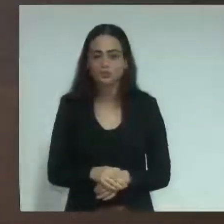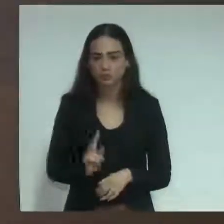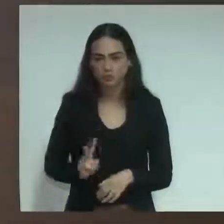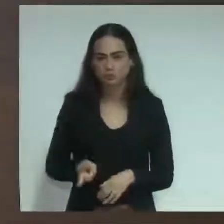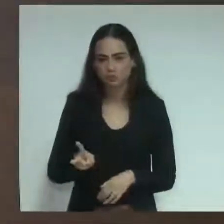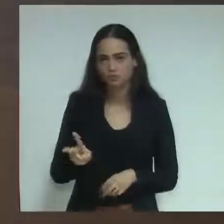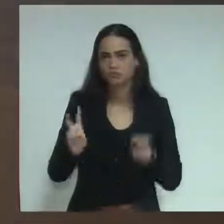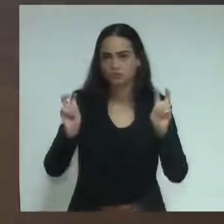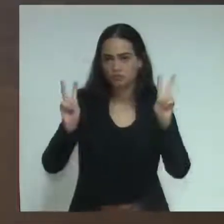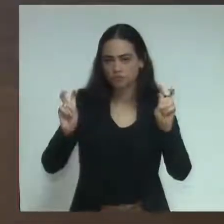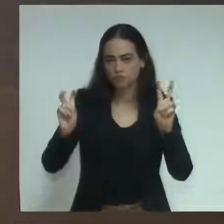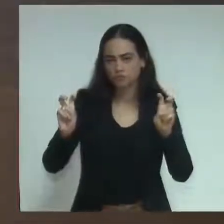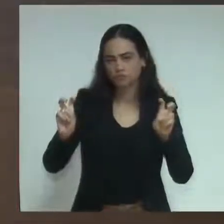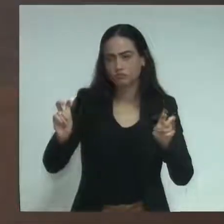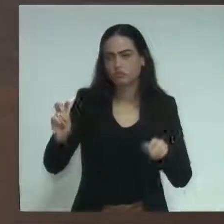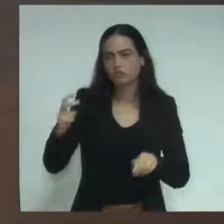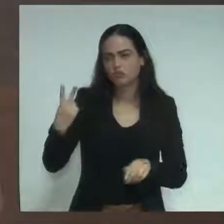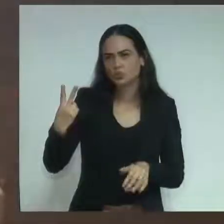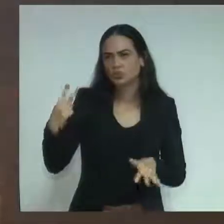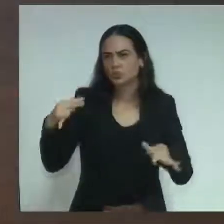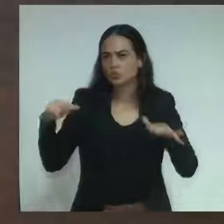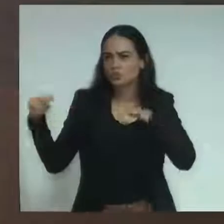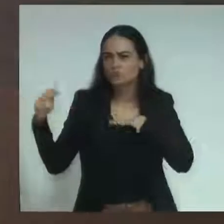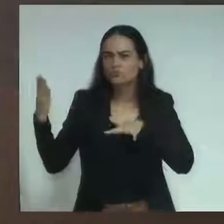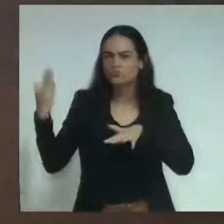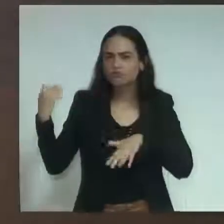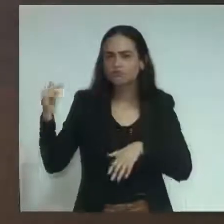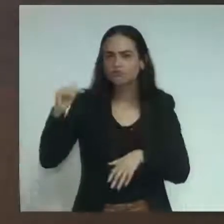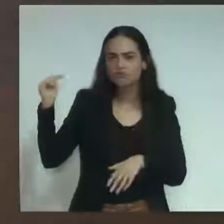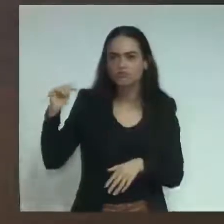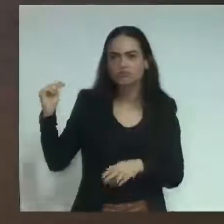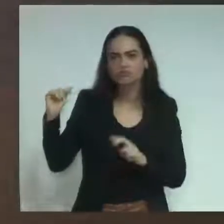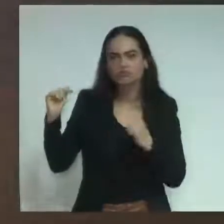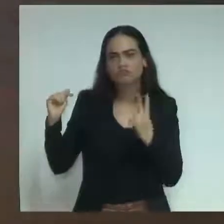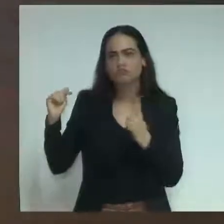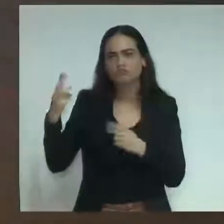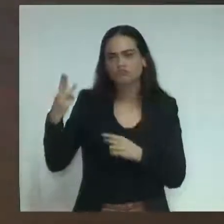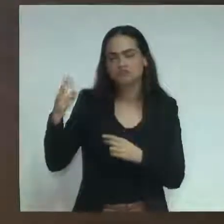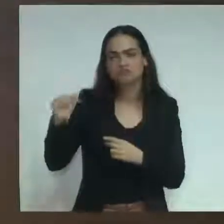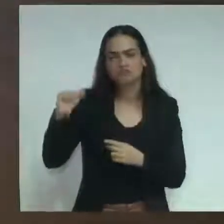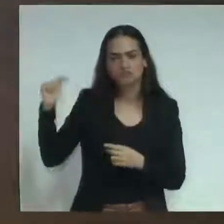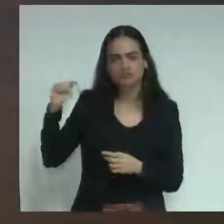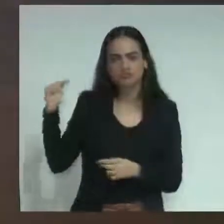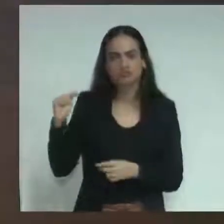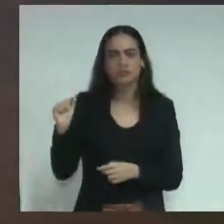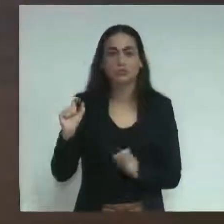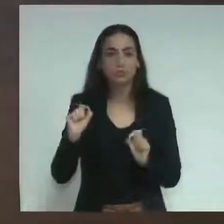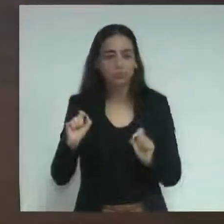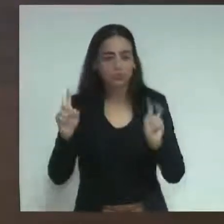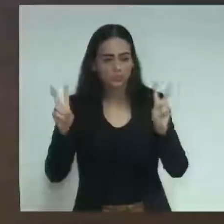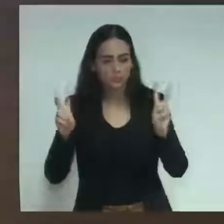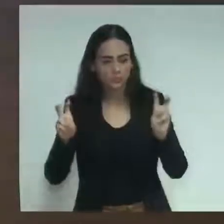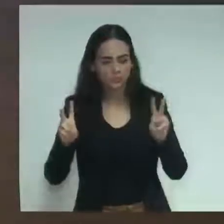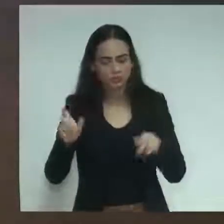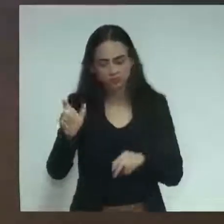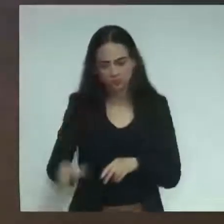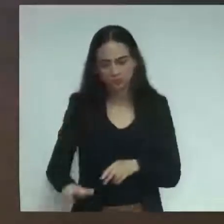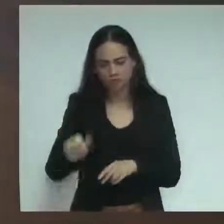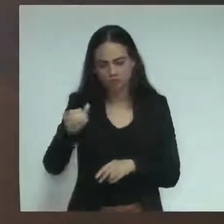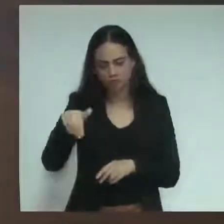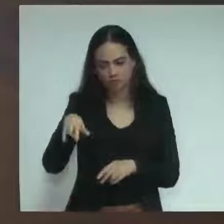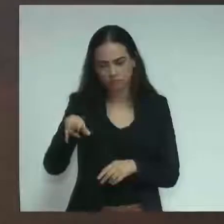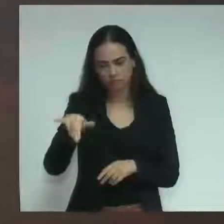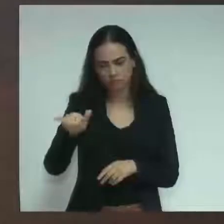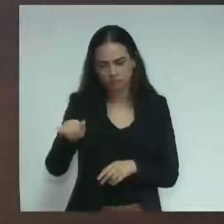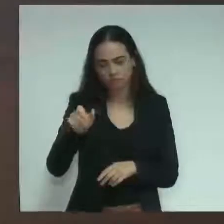naquilo que eu venho falando, há 2 semanas ou 3 semanas, eu falei da importância, por isso que eu falei para o senhor Amauri, a importância de cuidar da nossa juventude. E